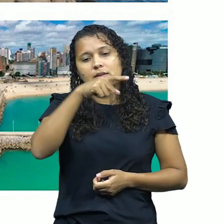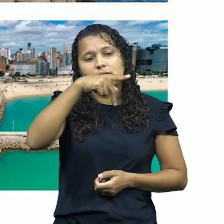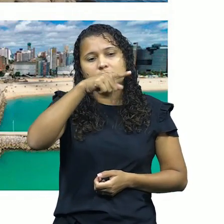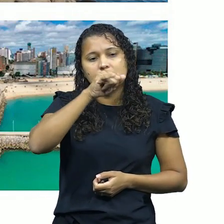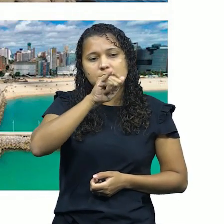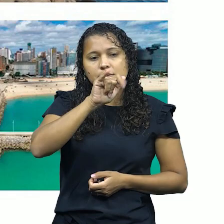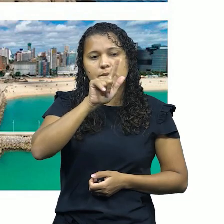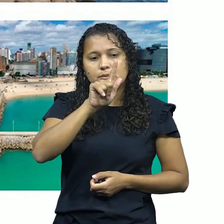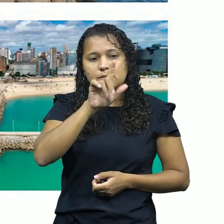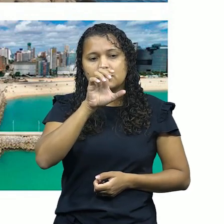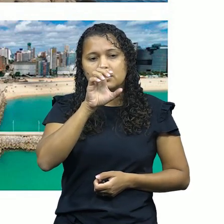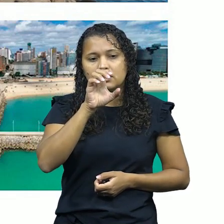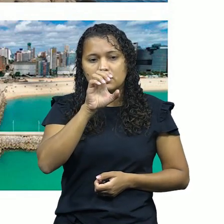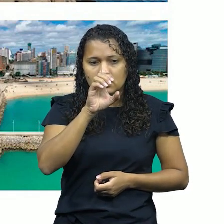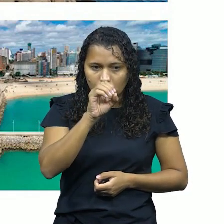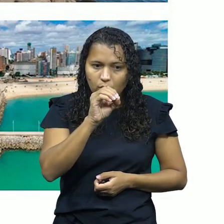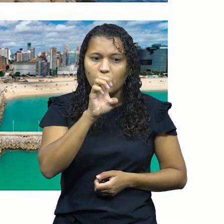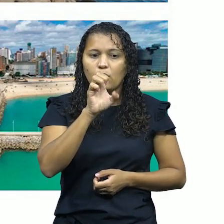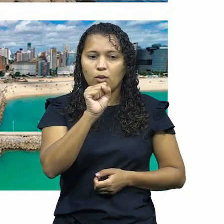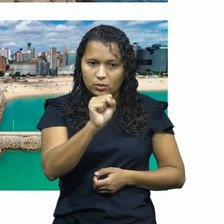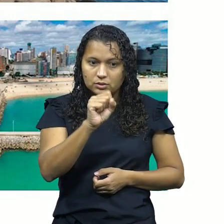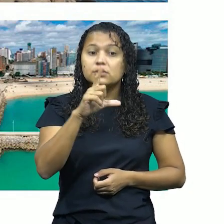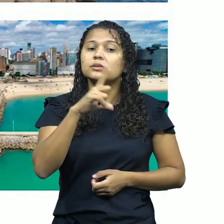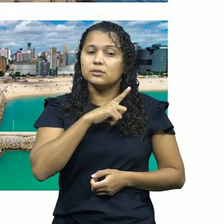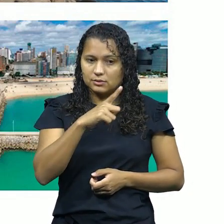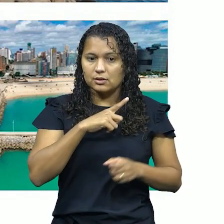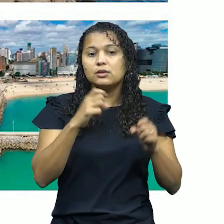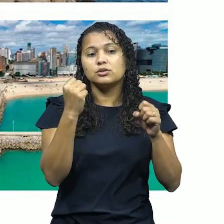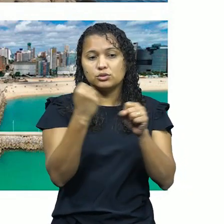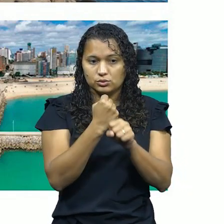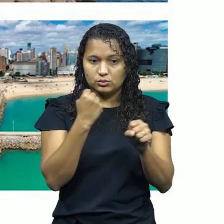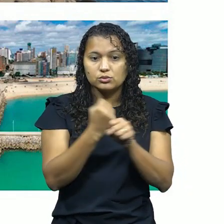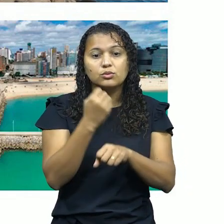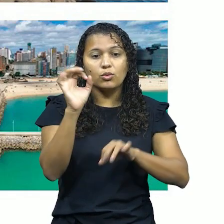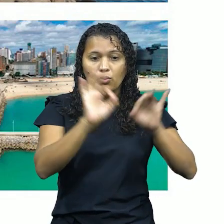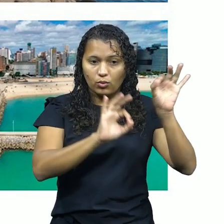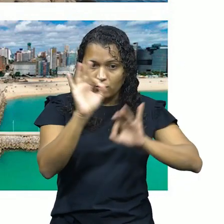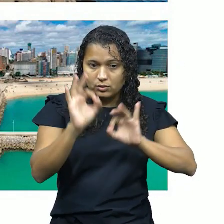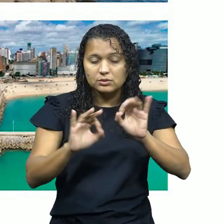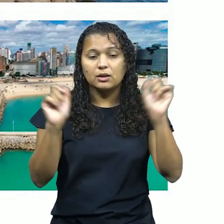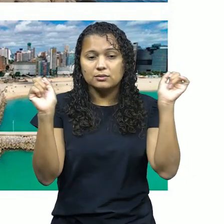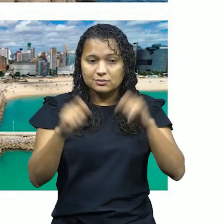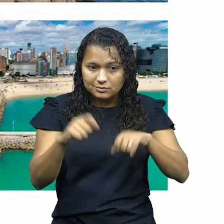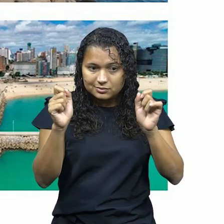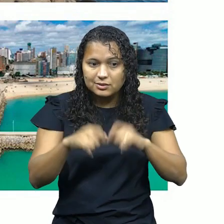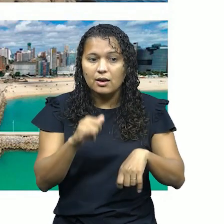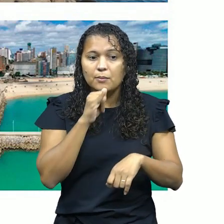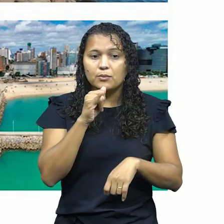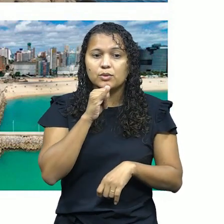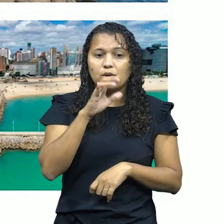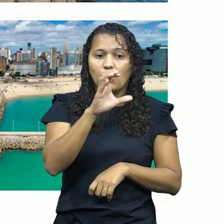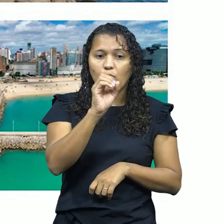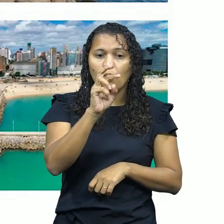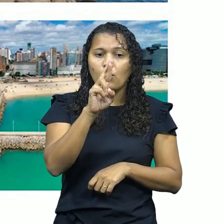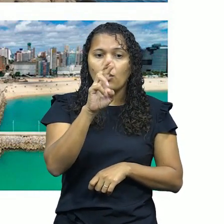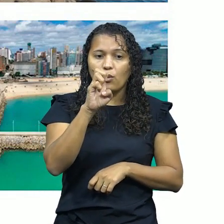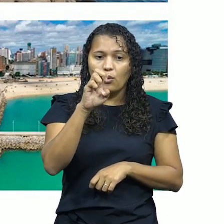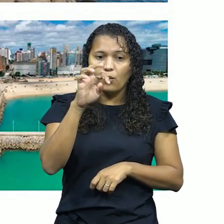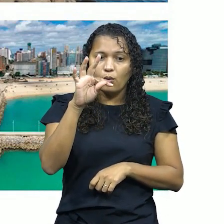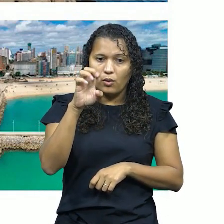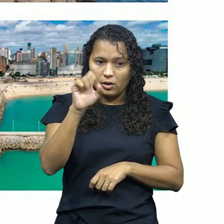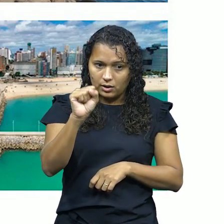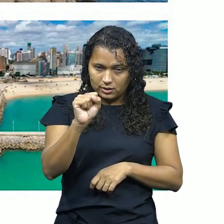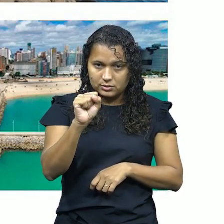espigões? Espigões são estruturas enraizadas no continente para atenuar efeitos de correntes. Eles